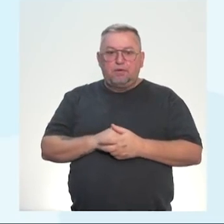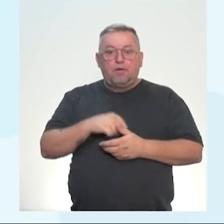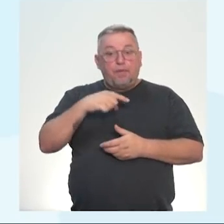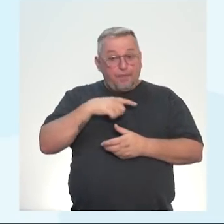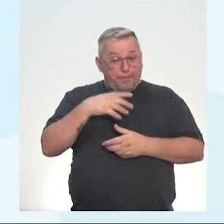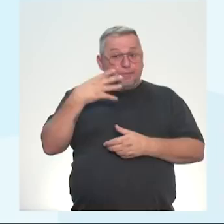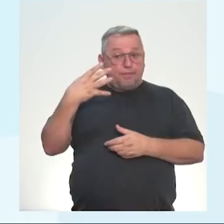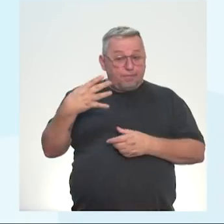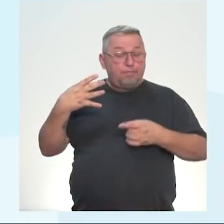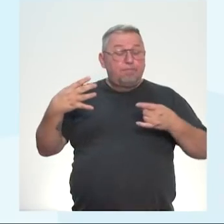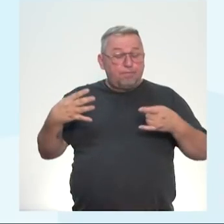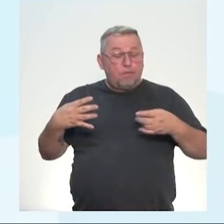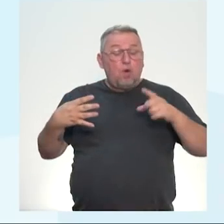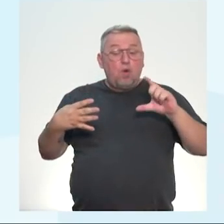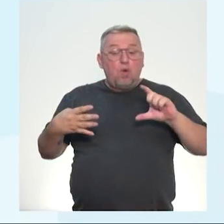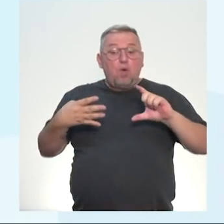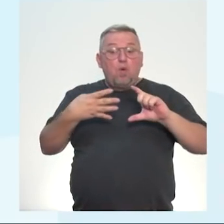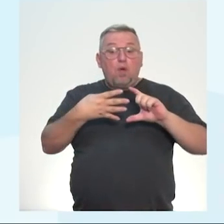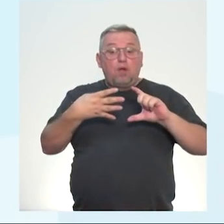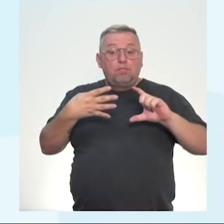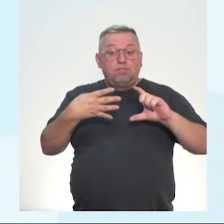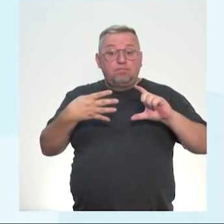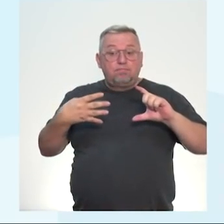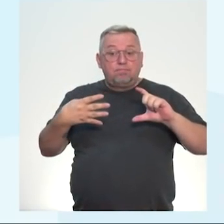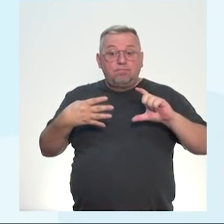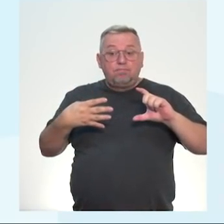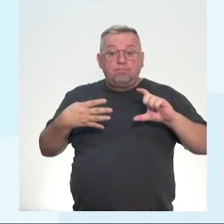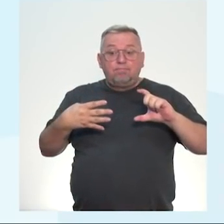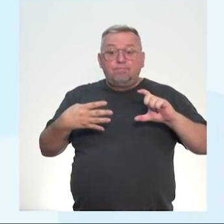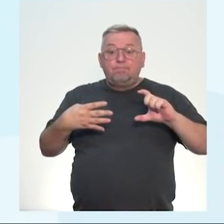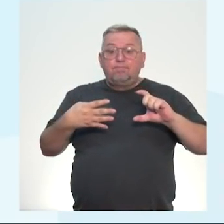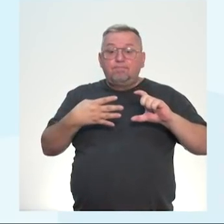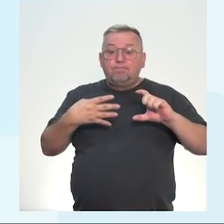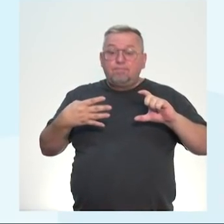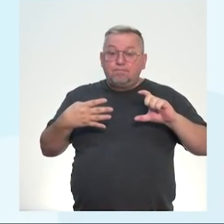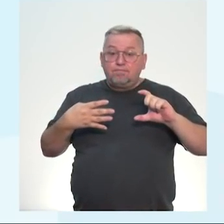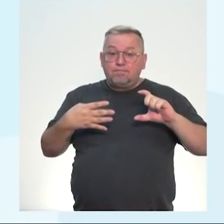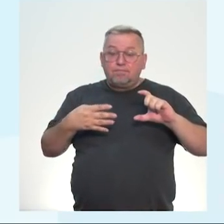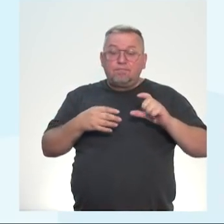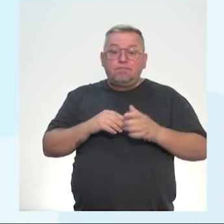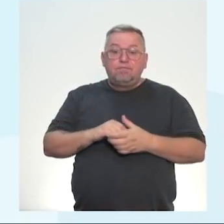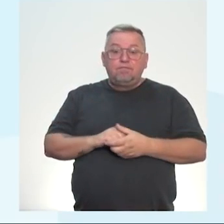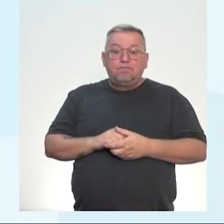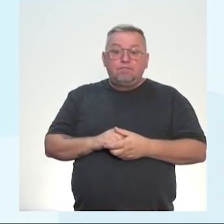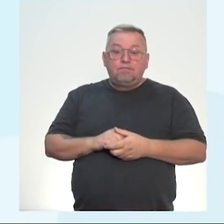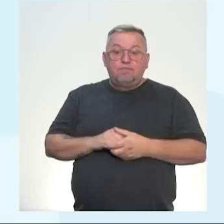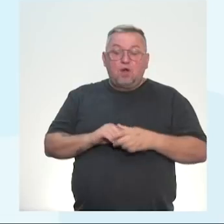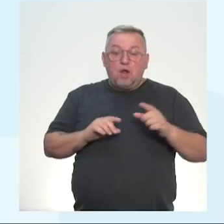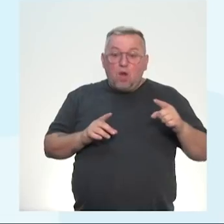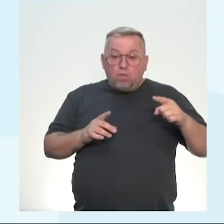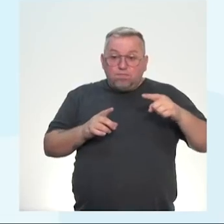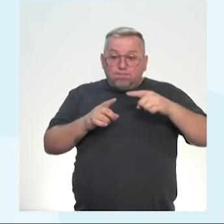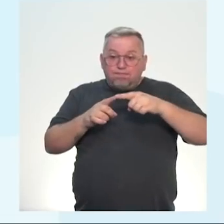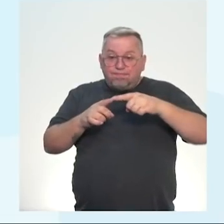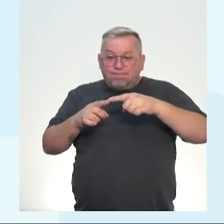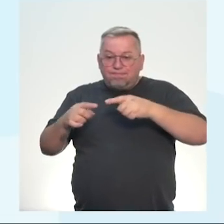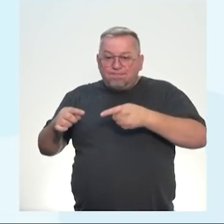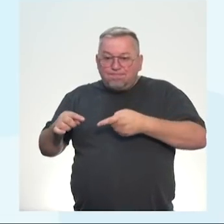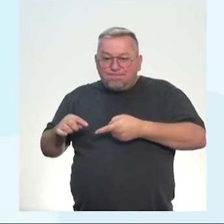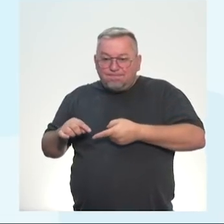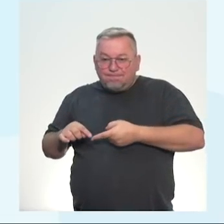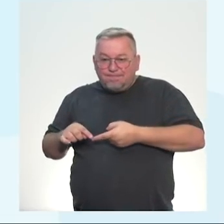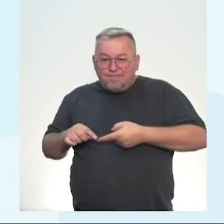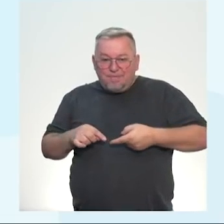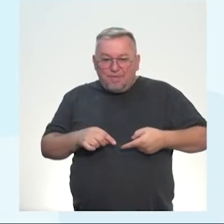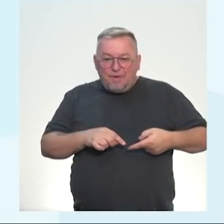os 4 lados, né, como vocês vão ver, e aí vai aparecer para vocês, ó, os 4 vértices. Esse pontinho, né, Tony?